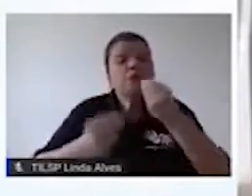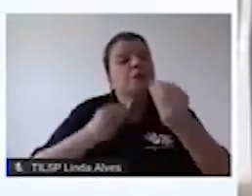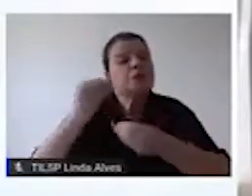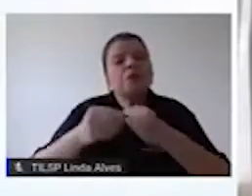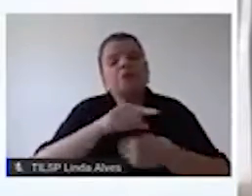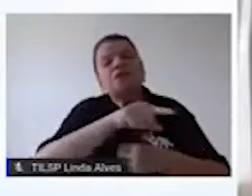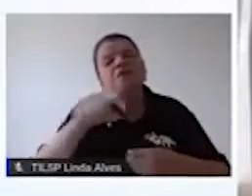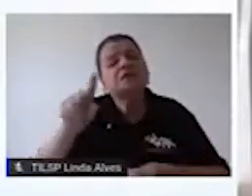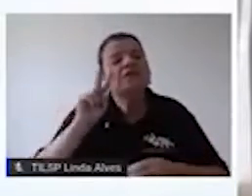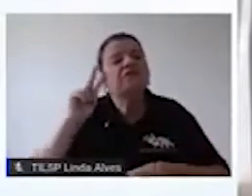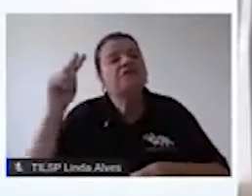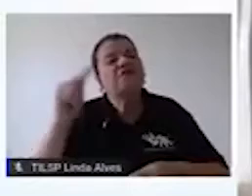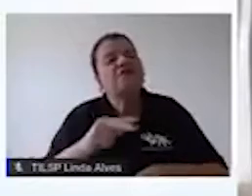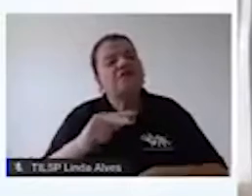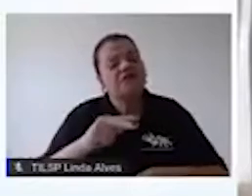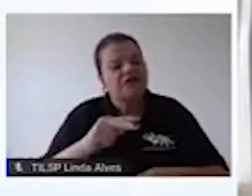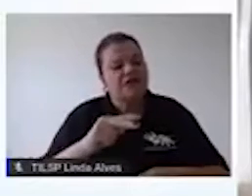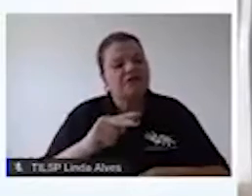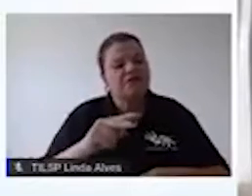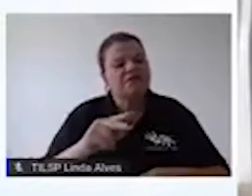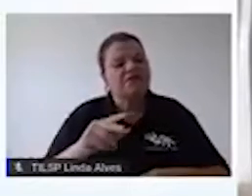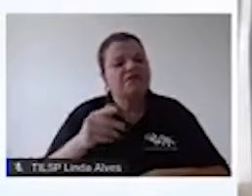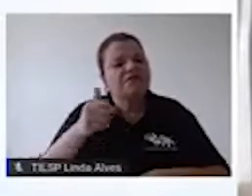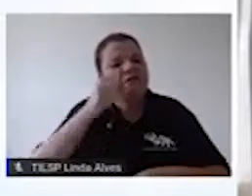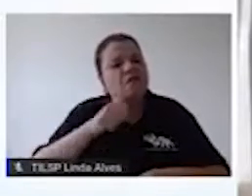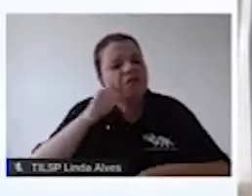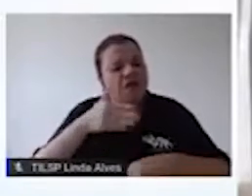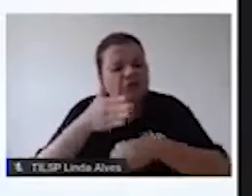nesse cenário político aqui brasileiro?